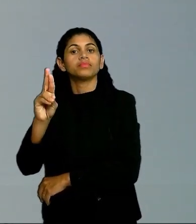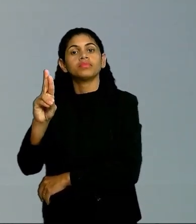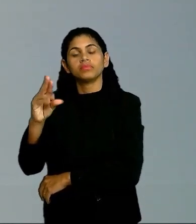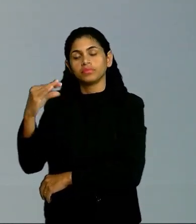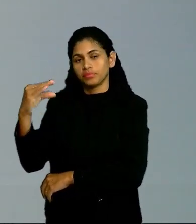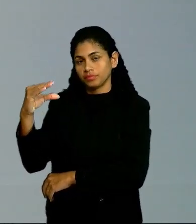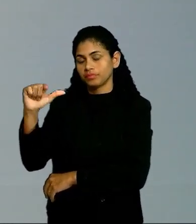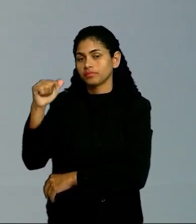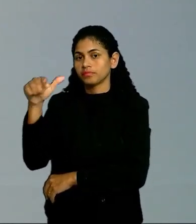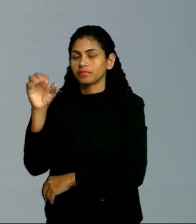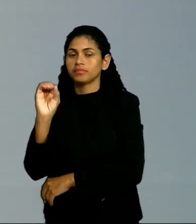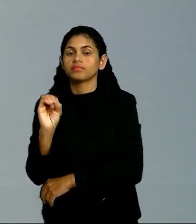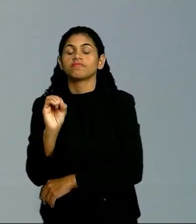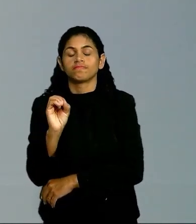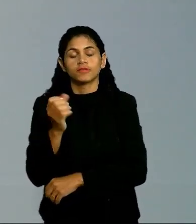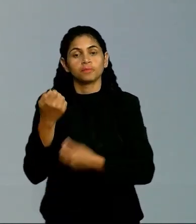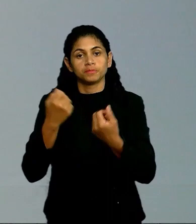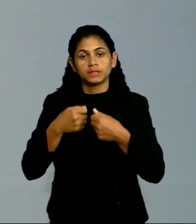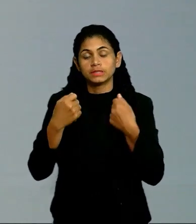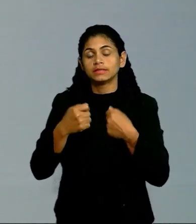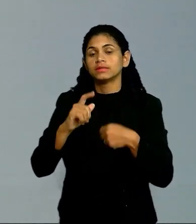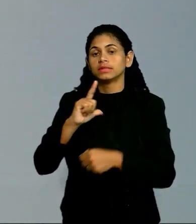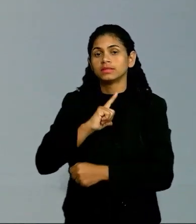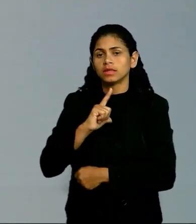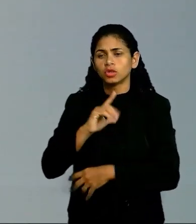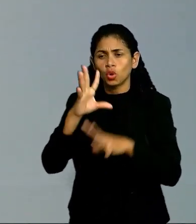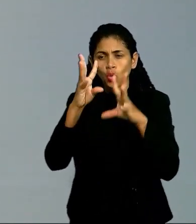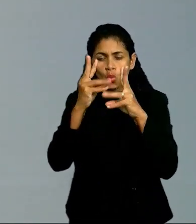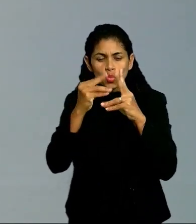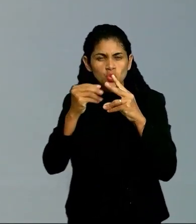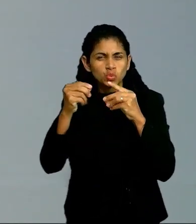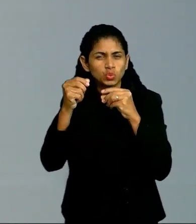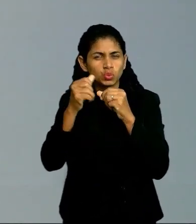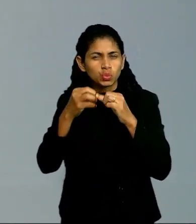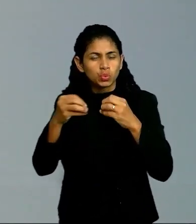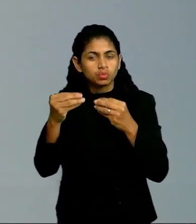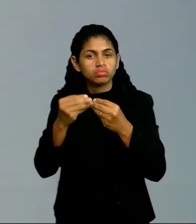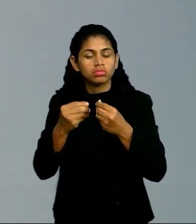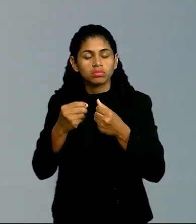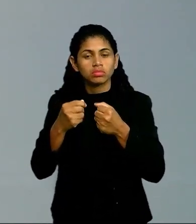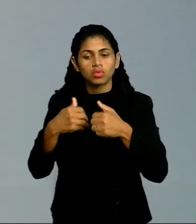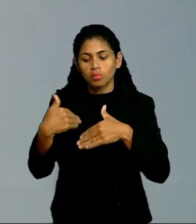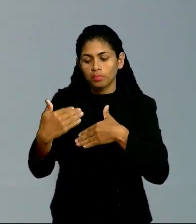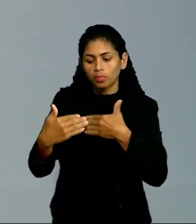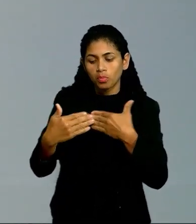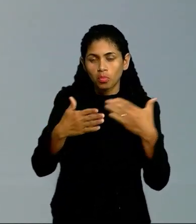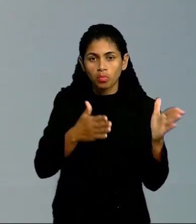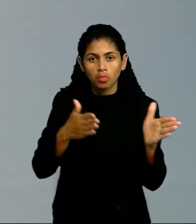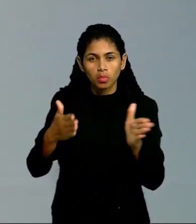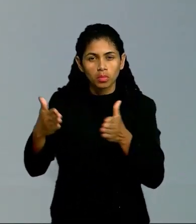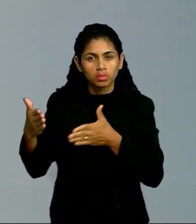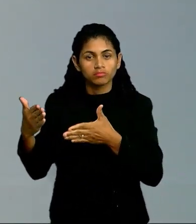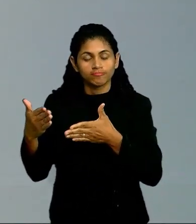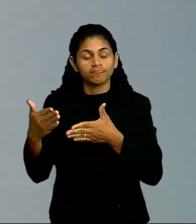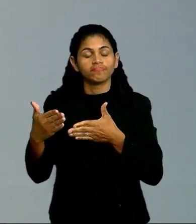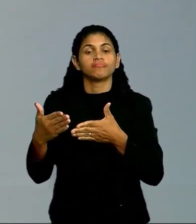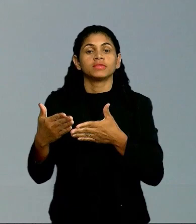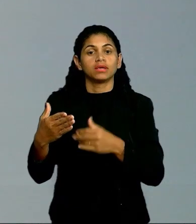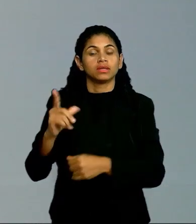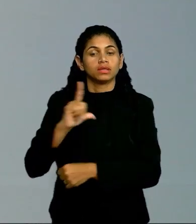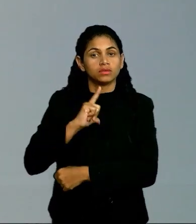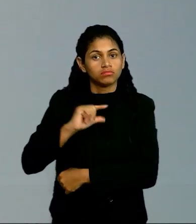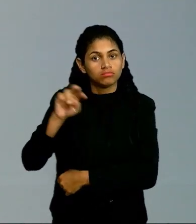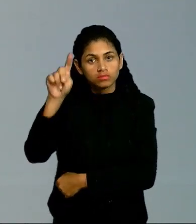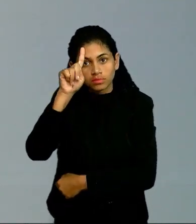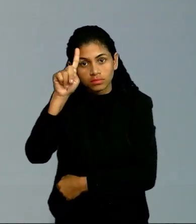uma oxidação e que ocorra também uma redução. O processo de oxidação ele é bem visível nos nossos dias a dia. Se nós